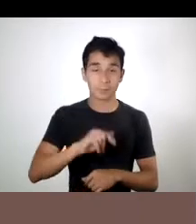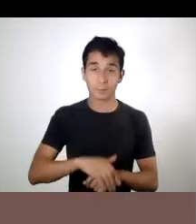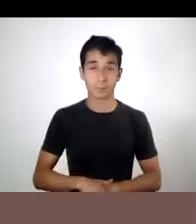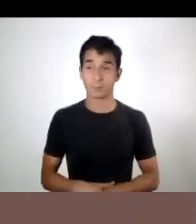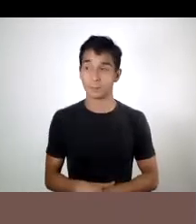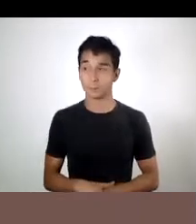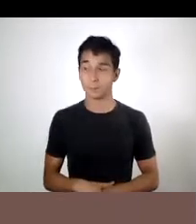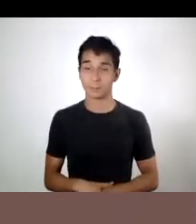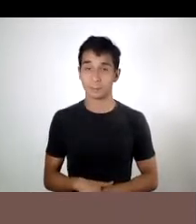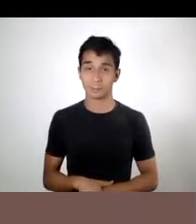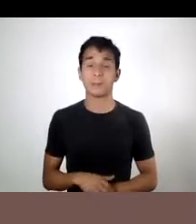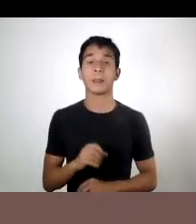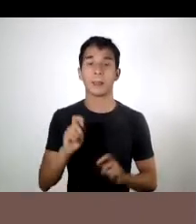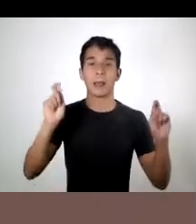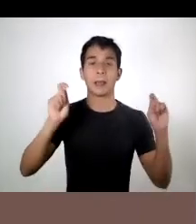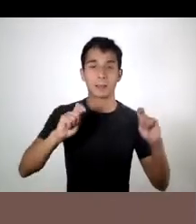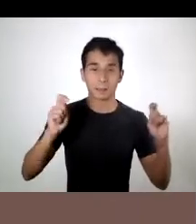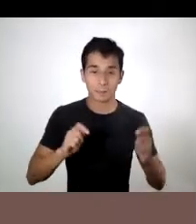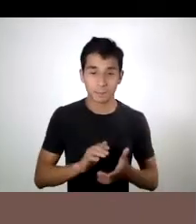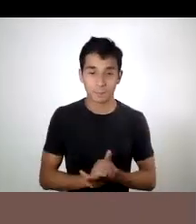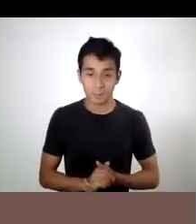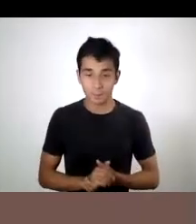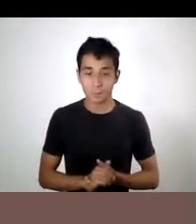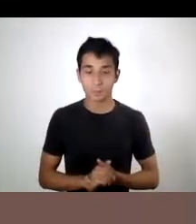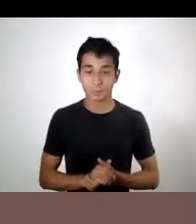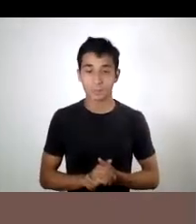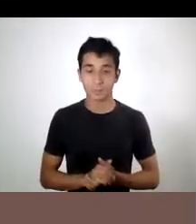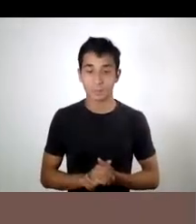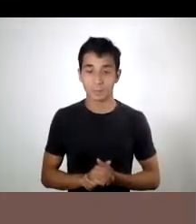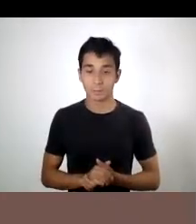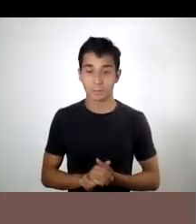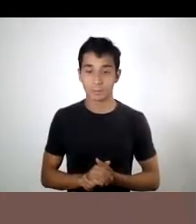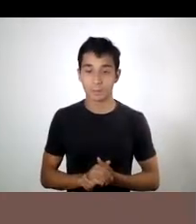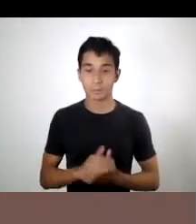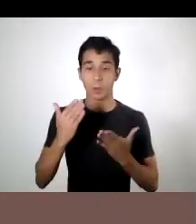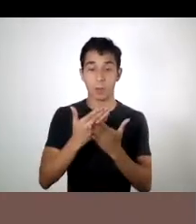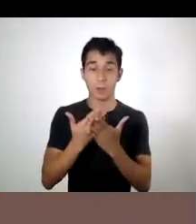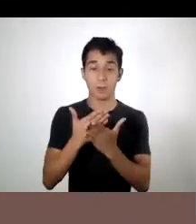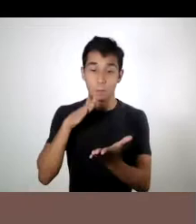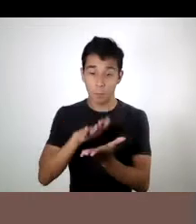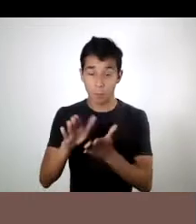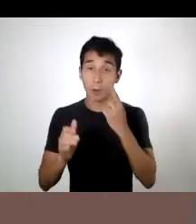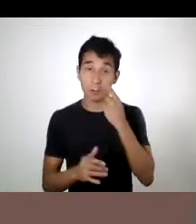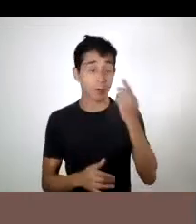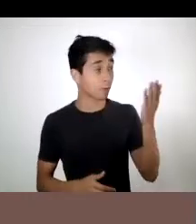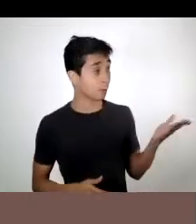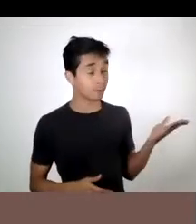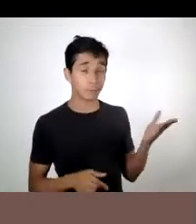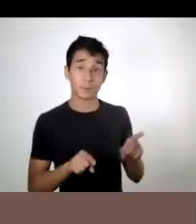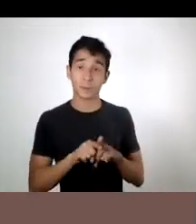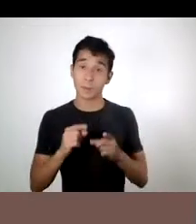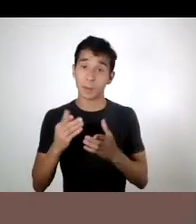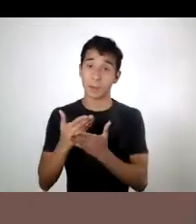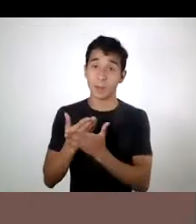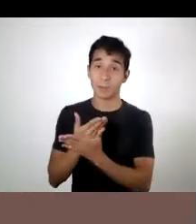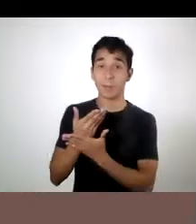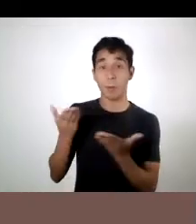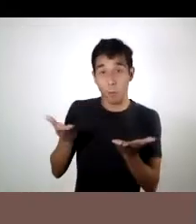Tá, agora eu consigo ver. O Quilombo de Ivaporunduva e o Enunciado das Gerações e Roça é Vida, que é o livro que a gente vai ler